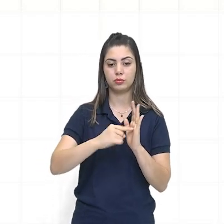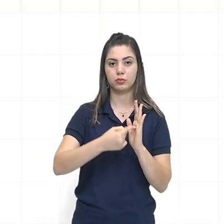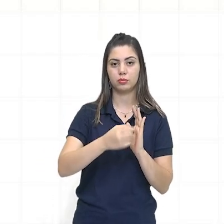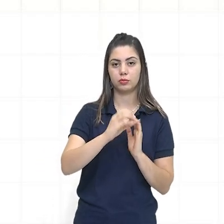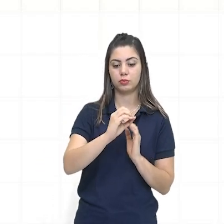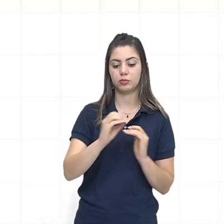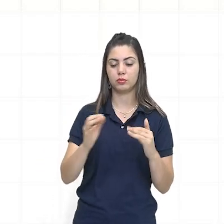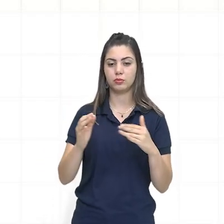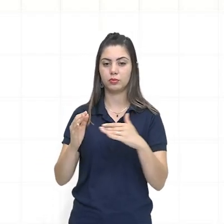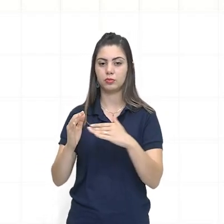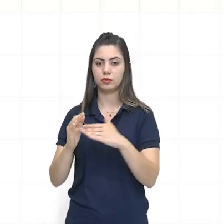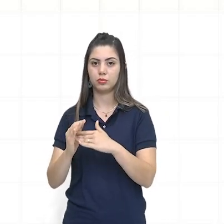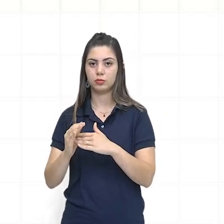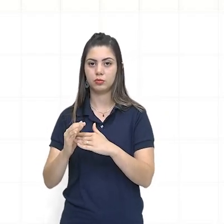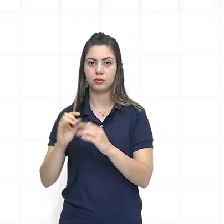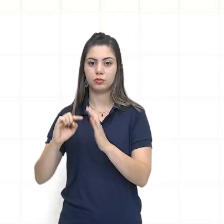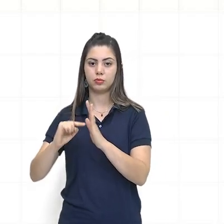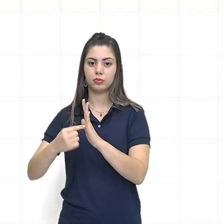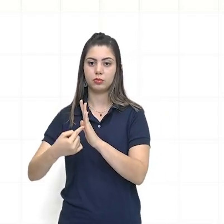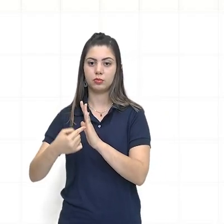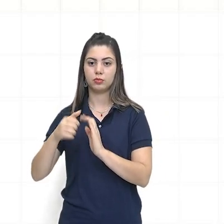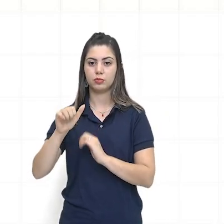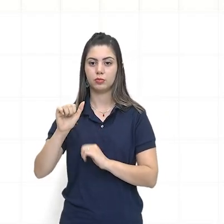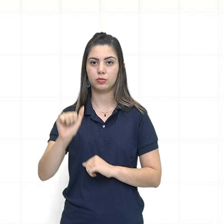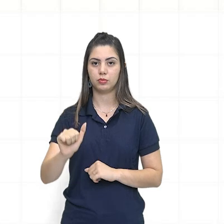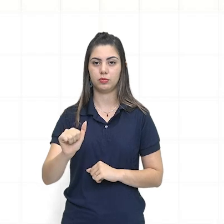A, vamos dizer que o ponto A acaba aqui no final